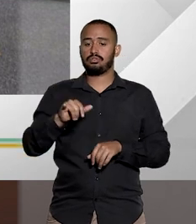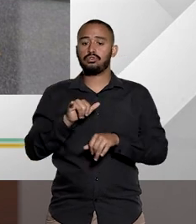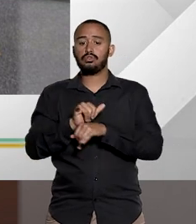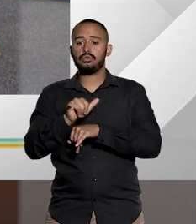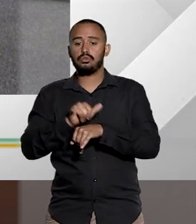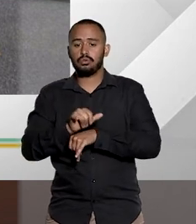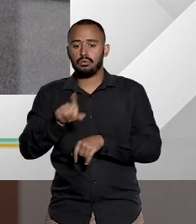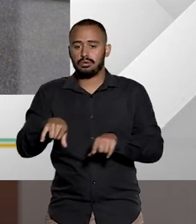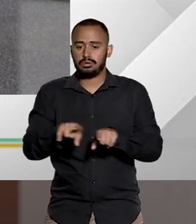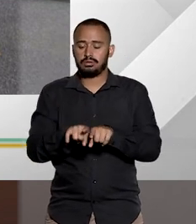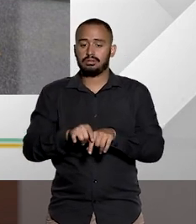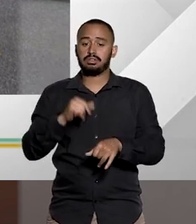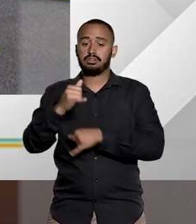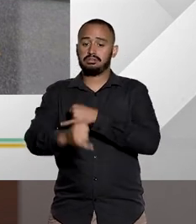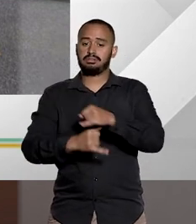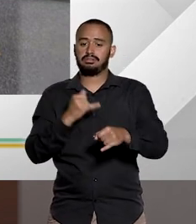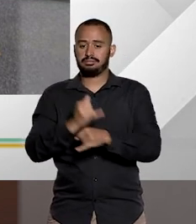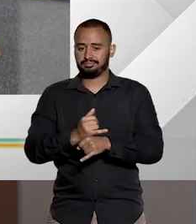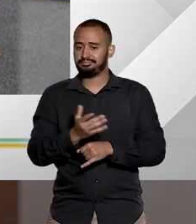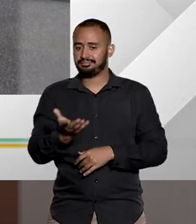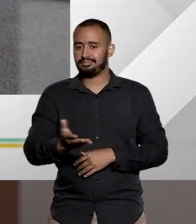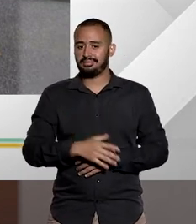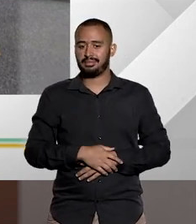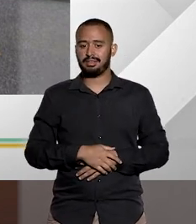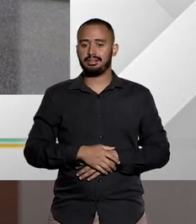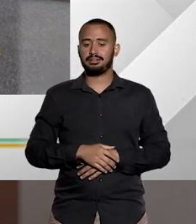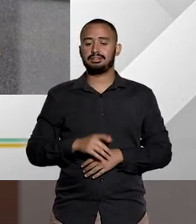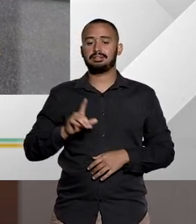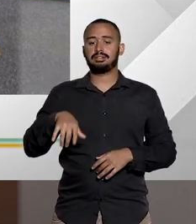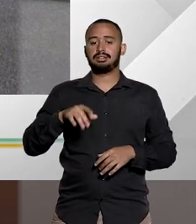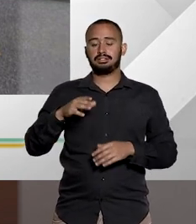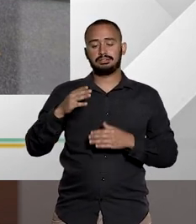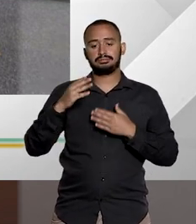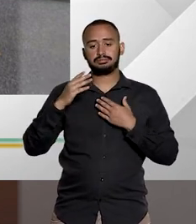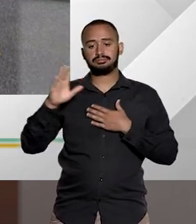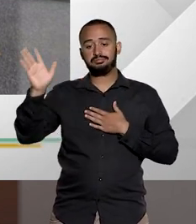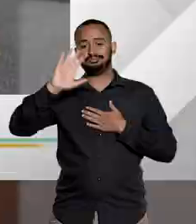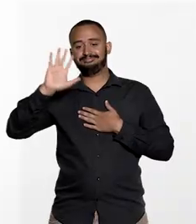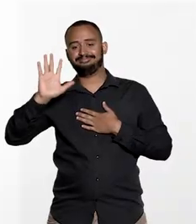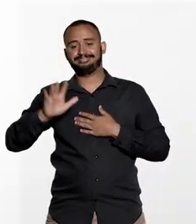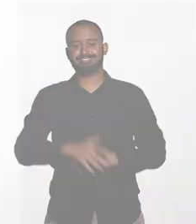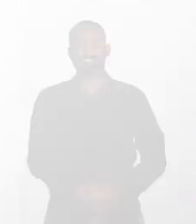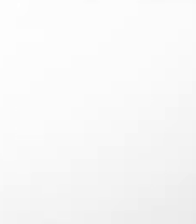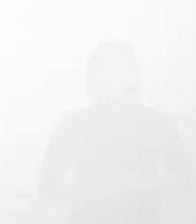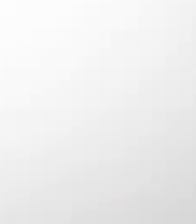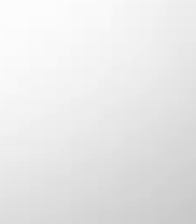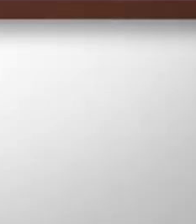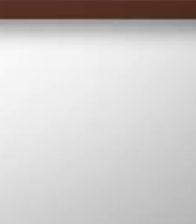podcast nas plataformas digitais de sua preferência. A gente se encontra. Tchau, tchau.